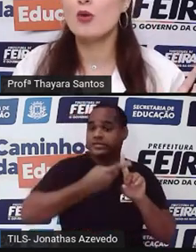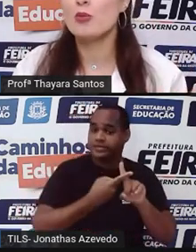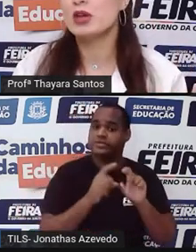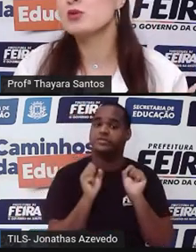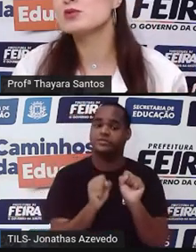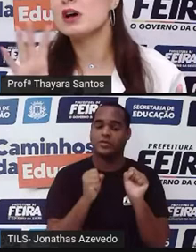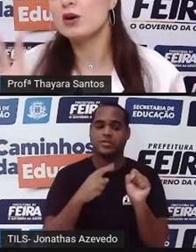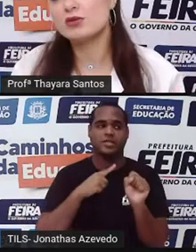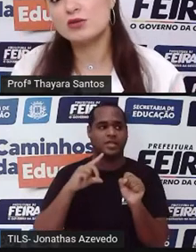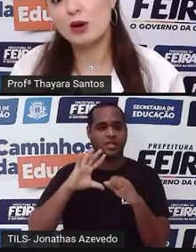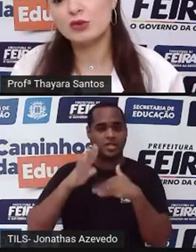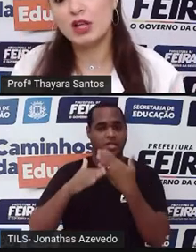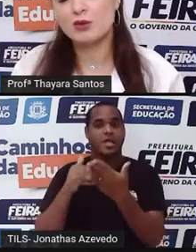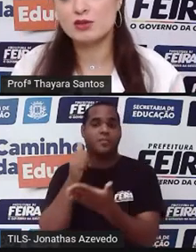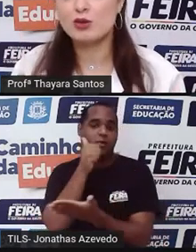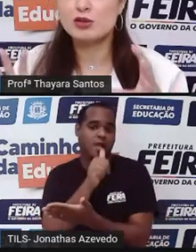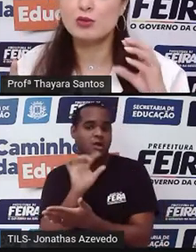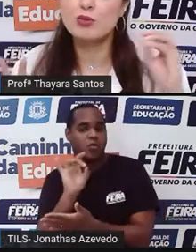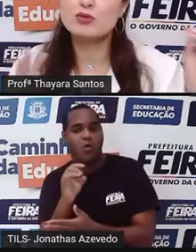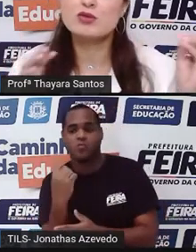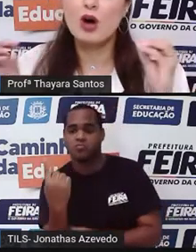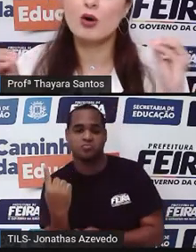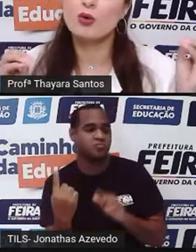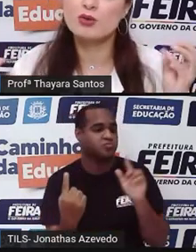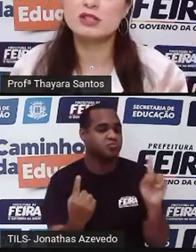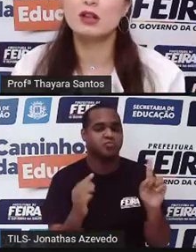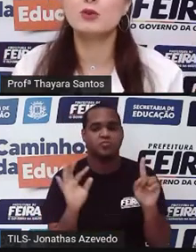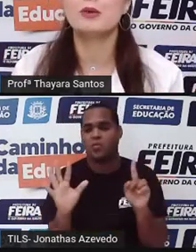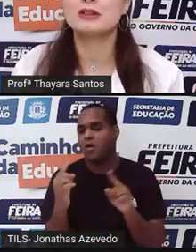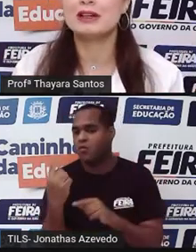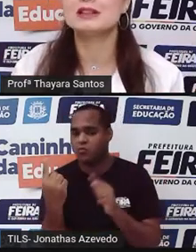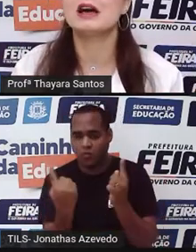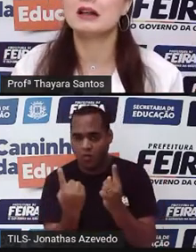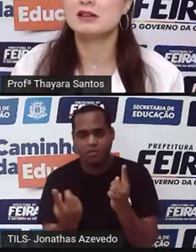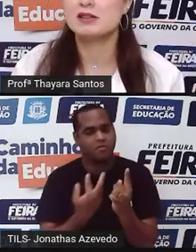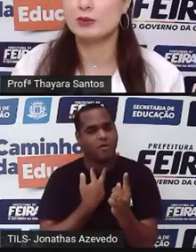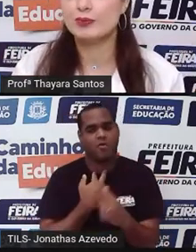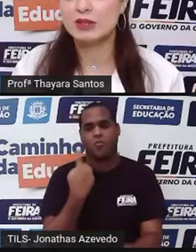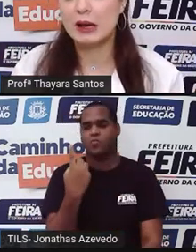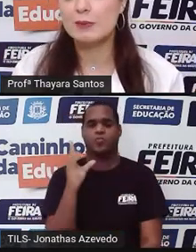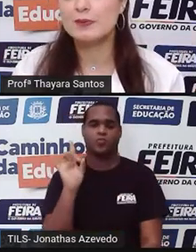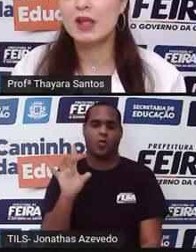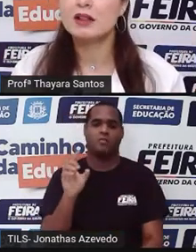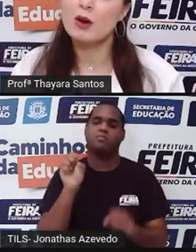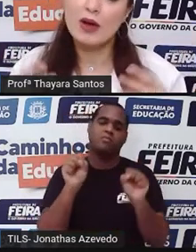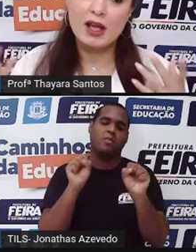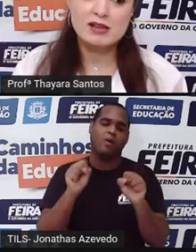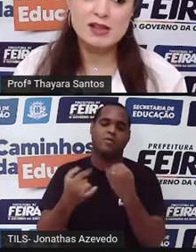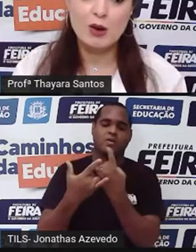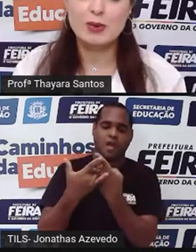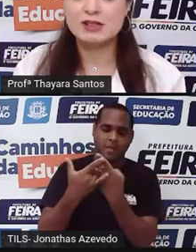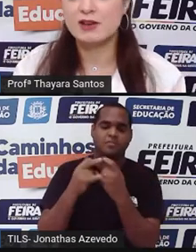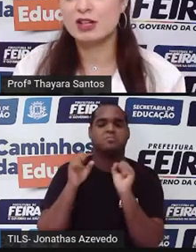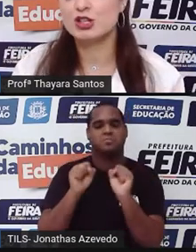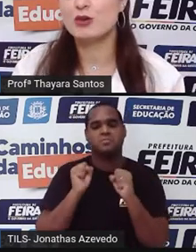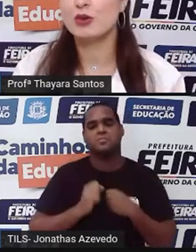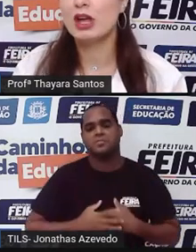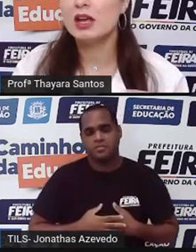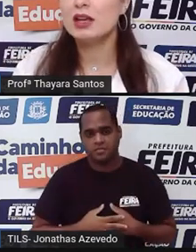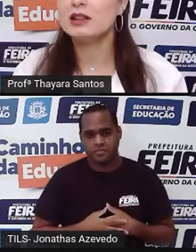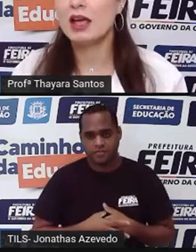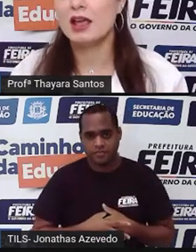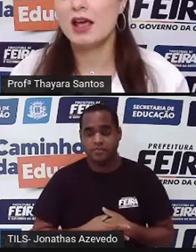ou só o homem usa ou só a mulher usa um só usa uma mentalidade relação tá então esse é o